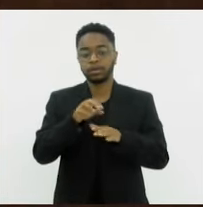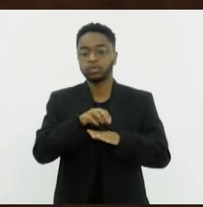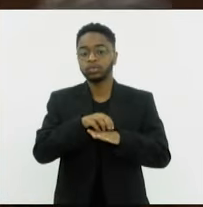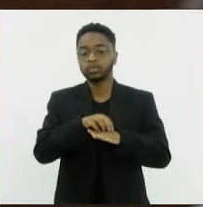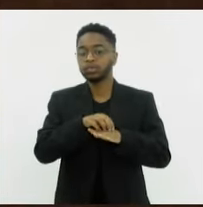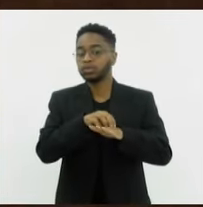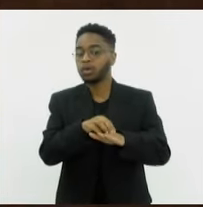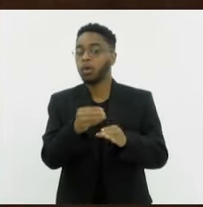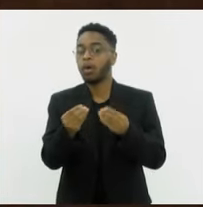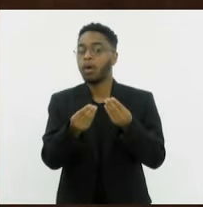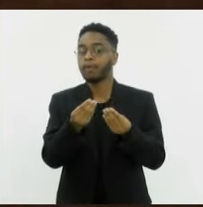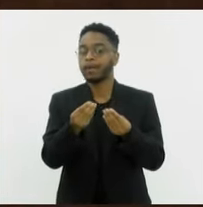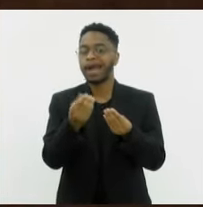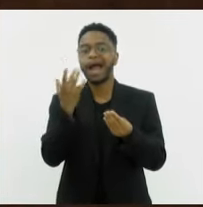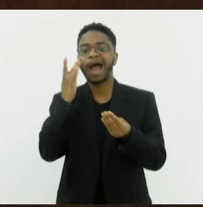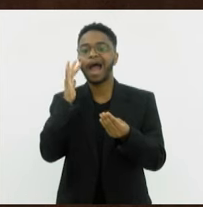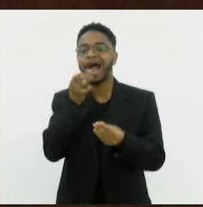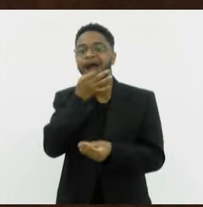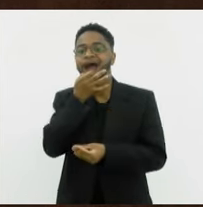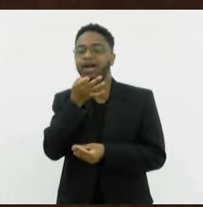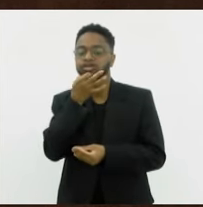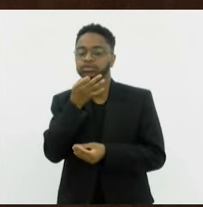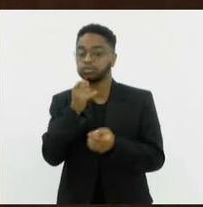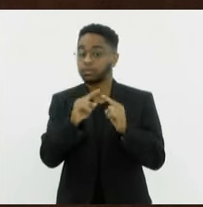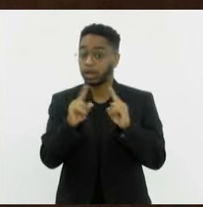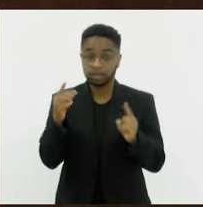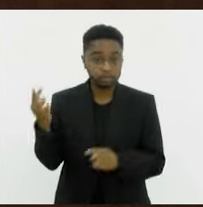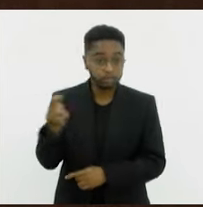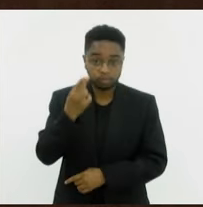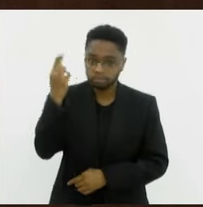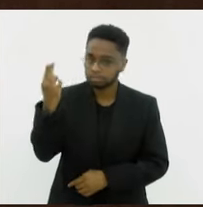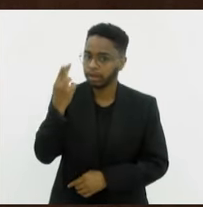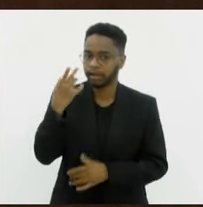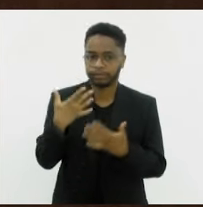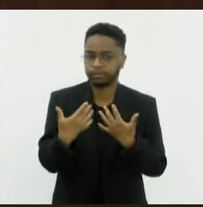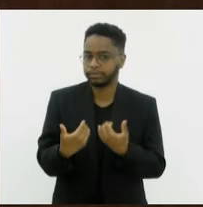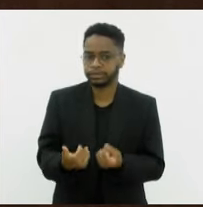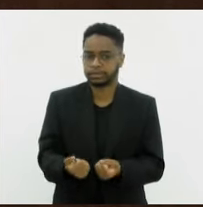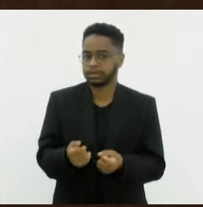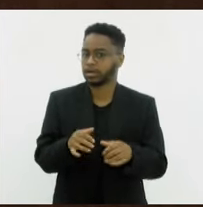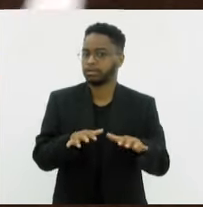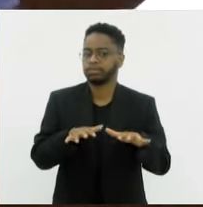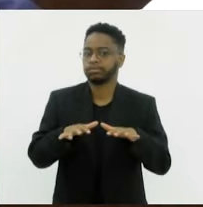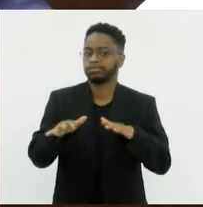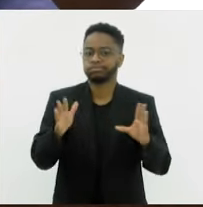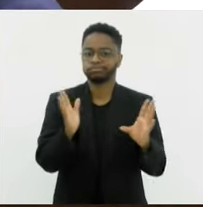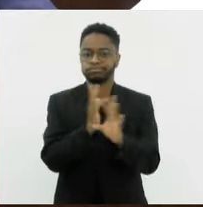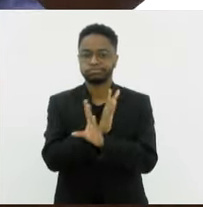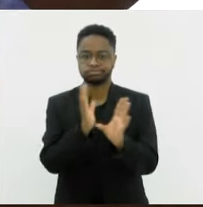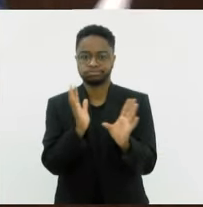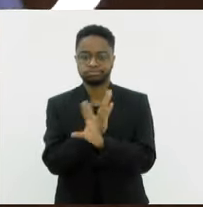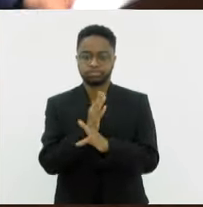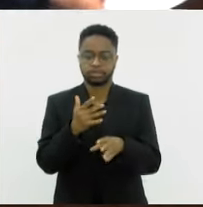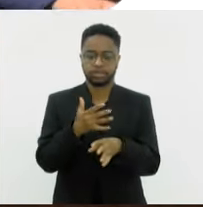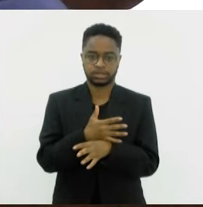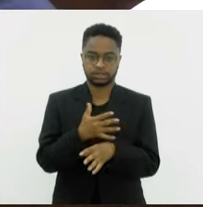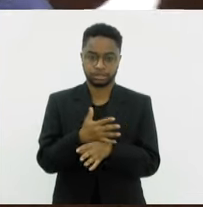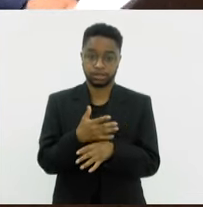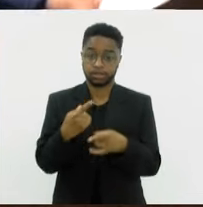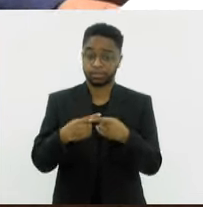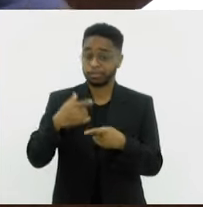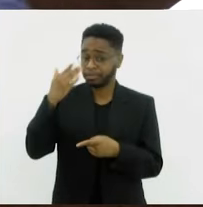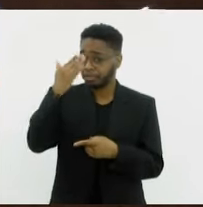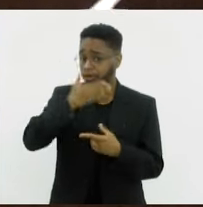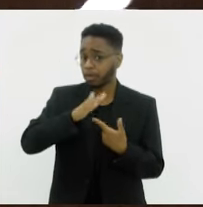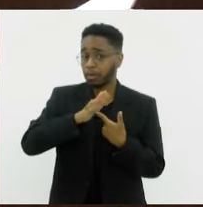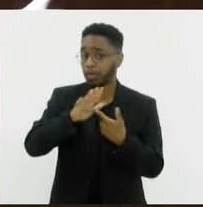achismo é uma coisa que não cabe mais na mobilidade urbana das cidades. Se, maior prova do que eu estou falando,